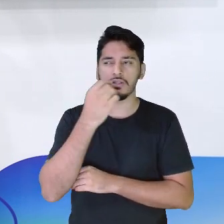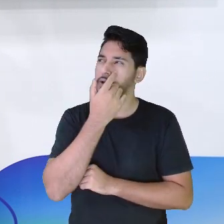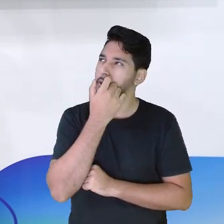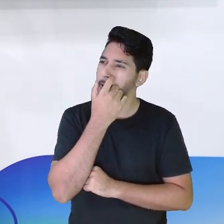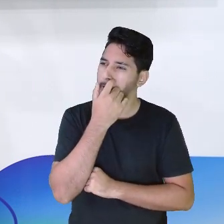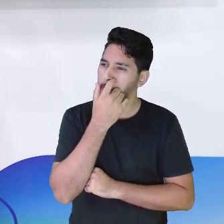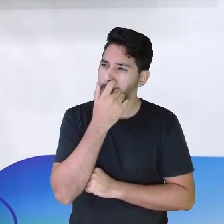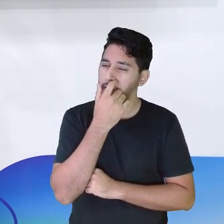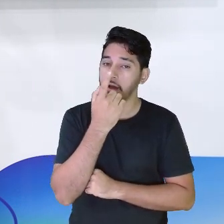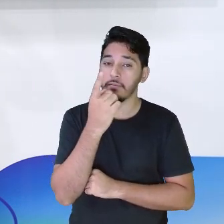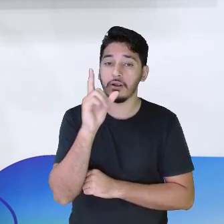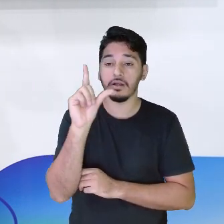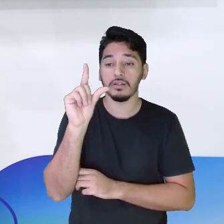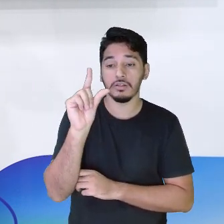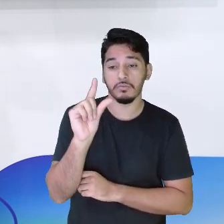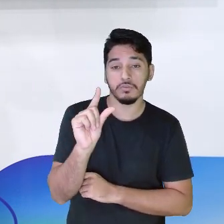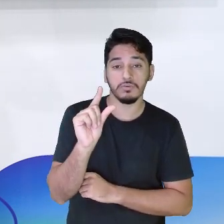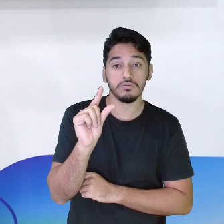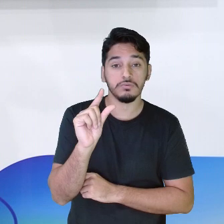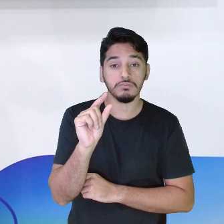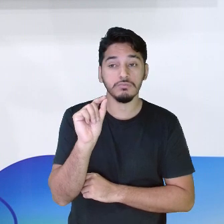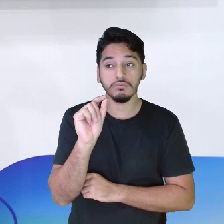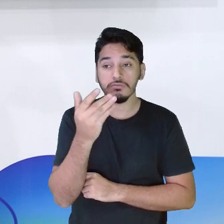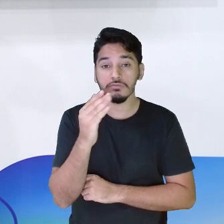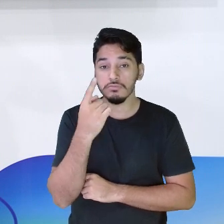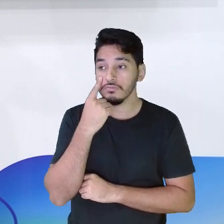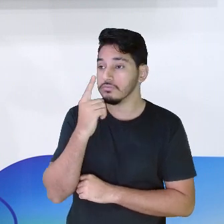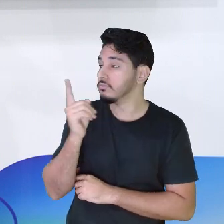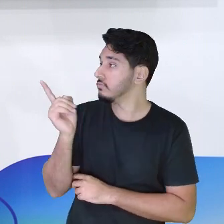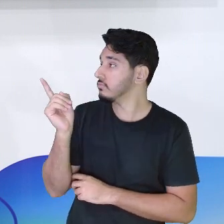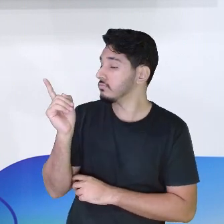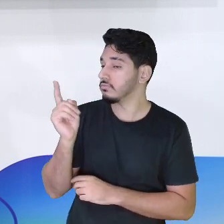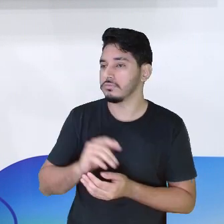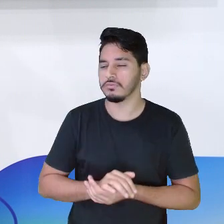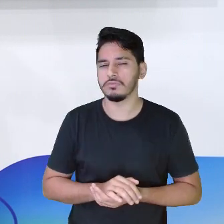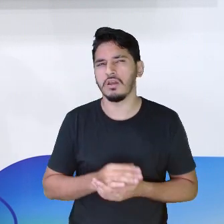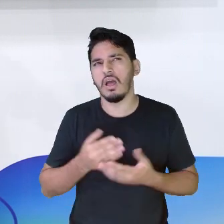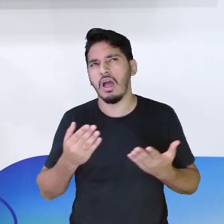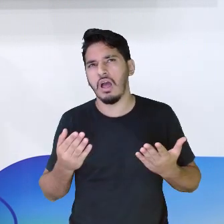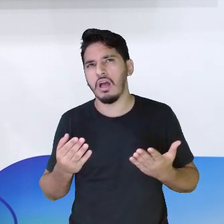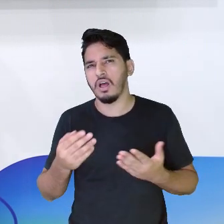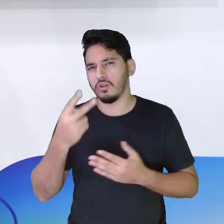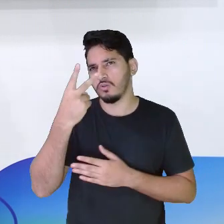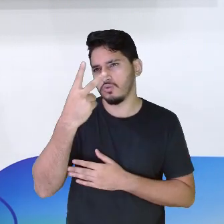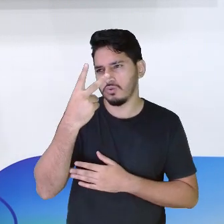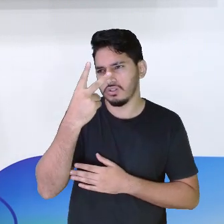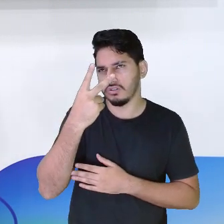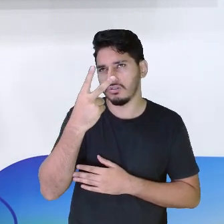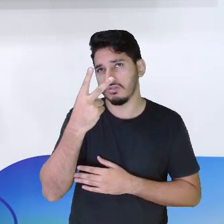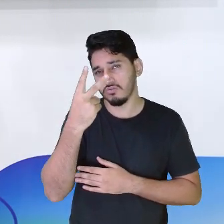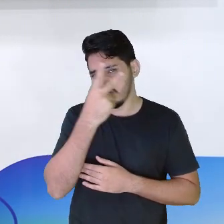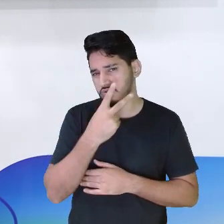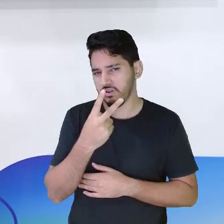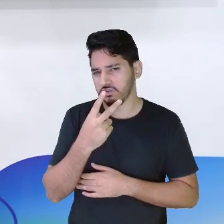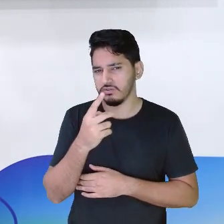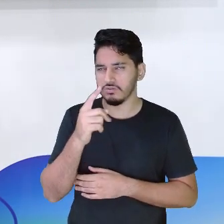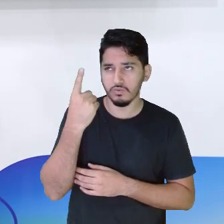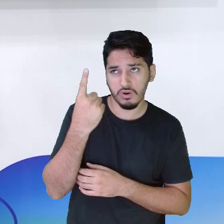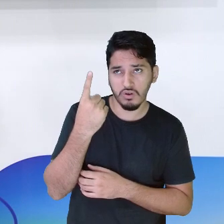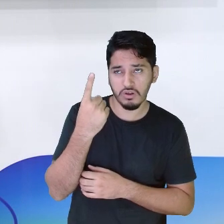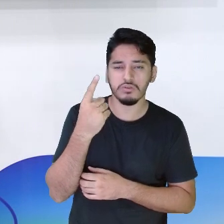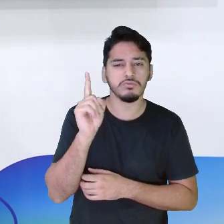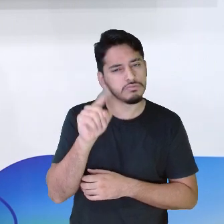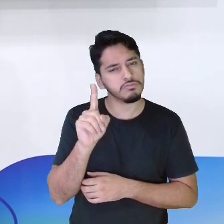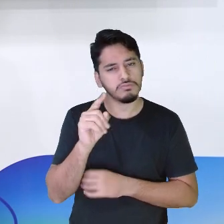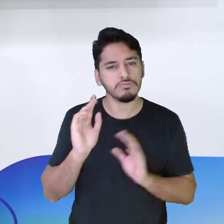para diminuir ele tem que estar mais ou menos assim. Ah, professora, 2 horas? 2 horas. 1 hora?